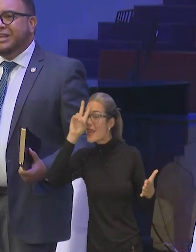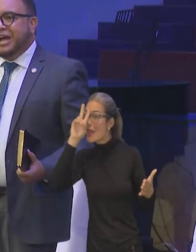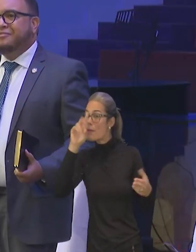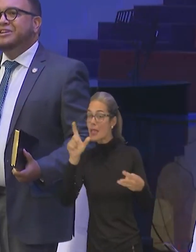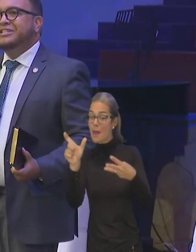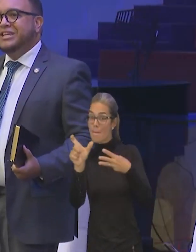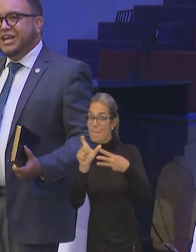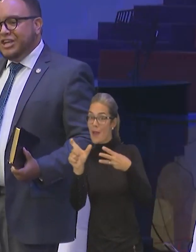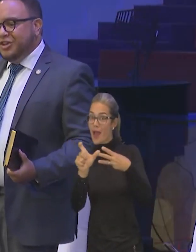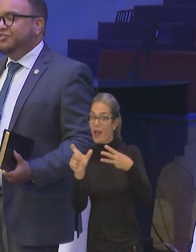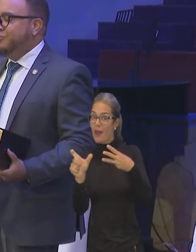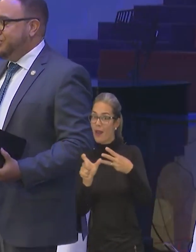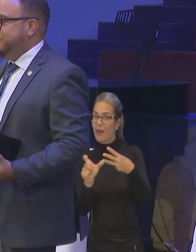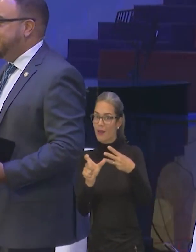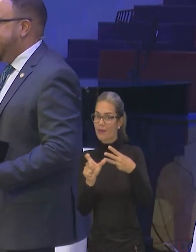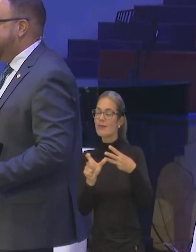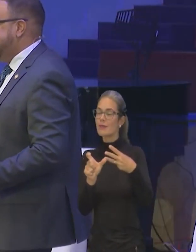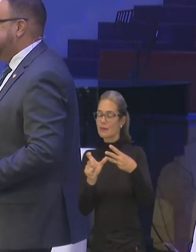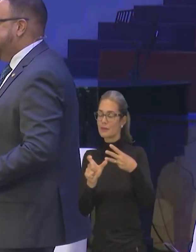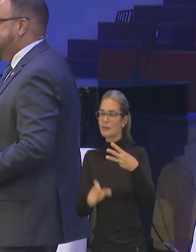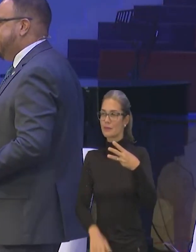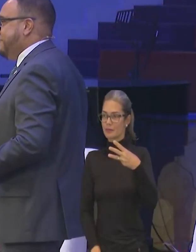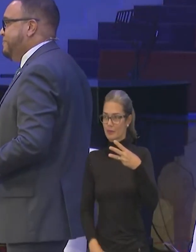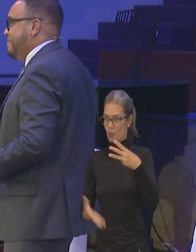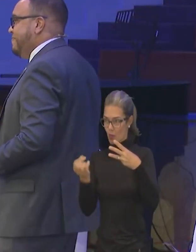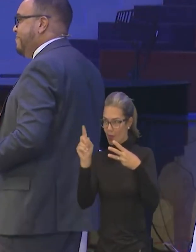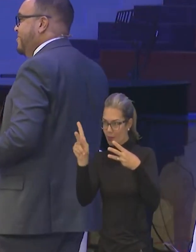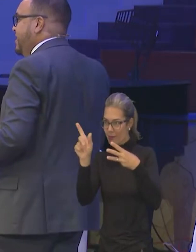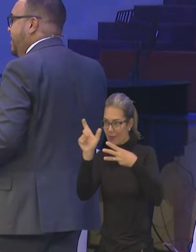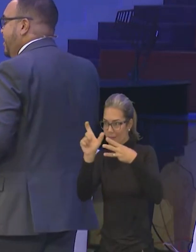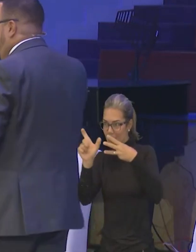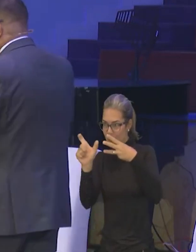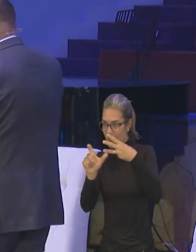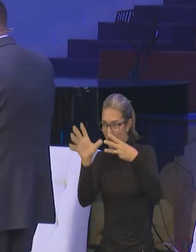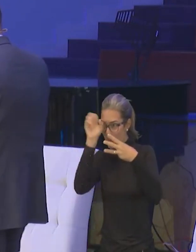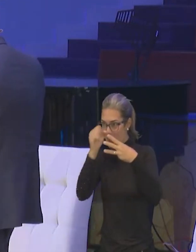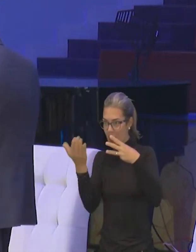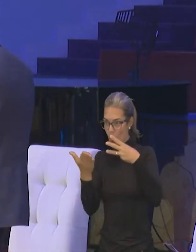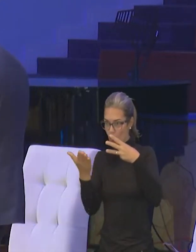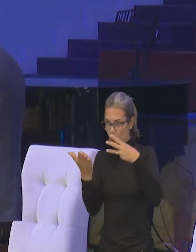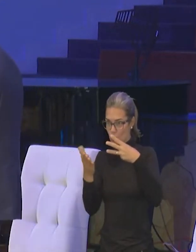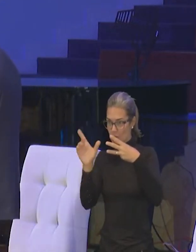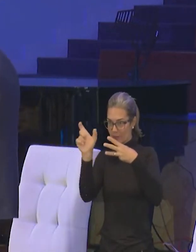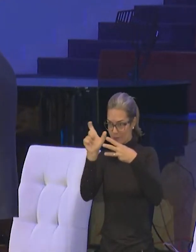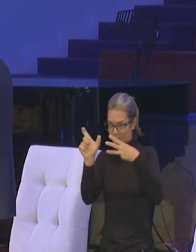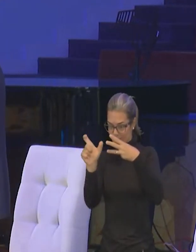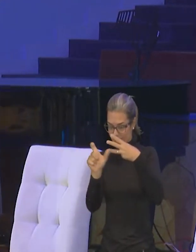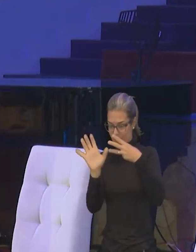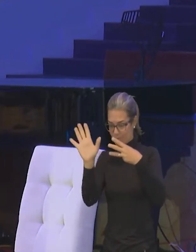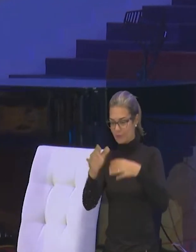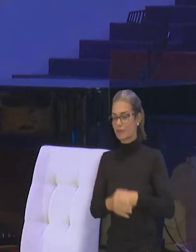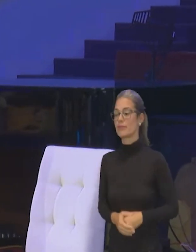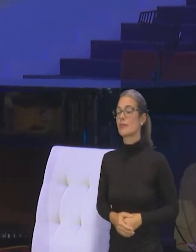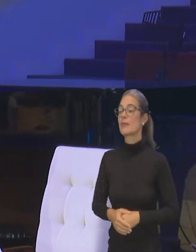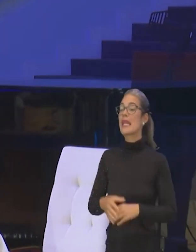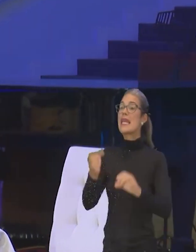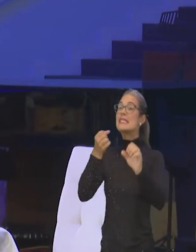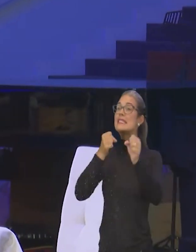3 palavras que nós vamos estudar nesta manhã. Convido você a abrir a sua Bíblia no livro de Salmos